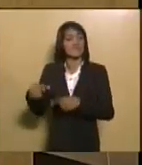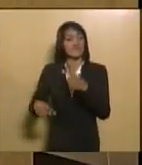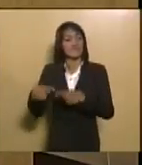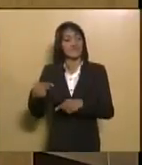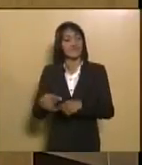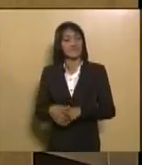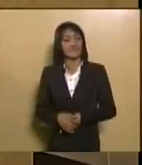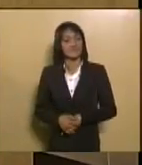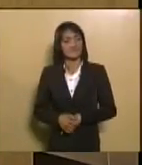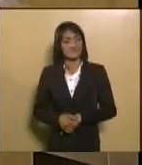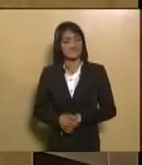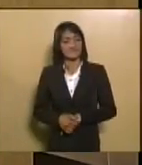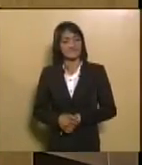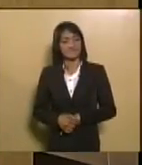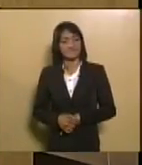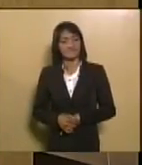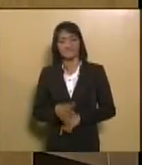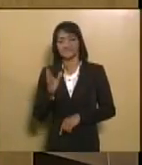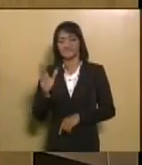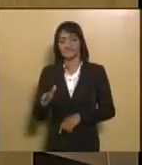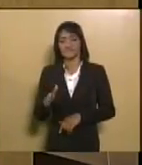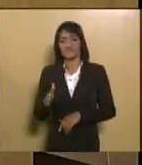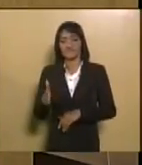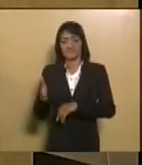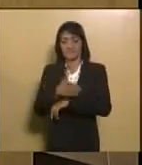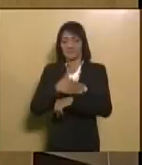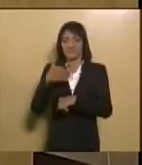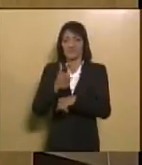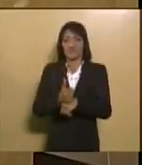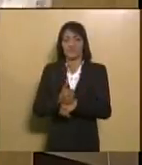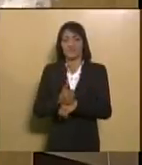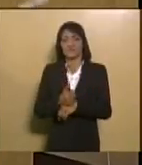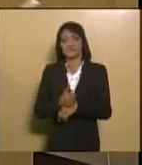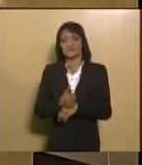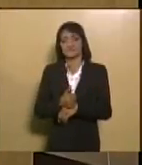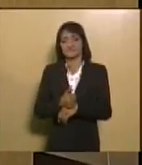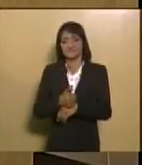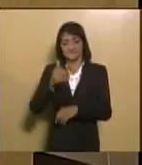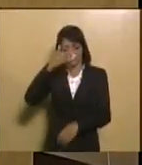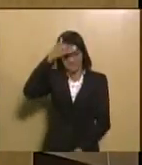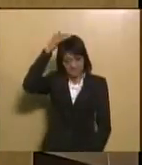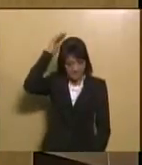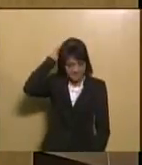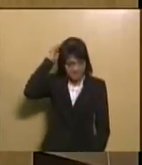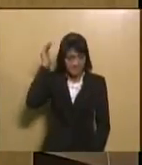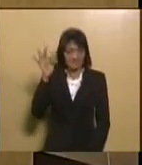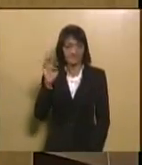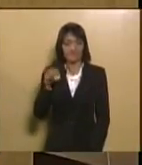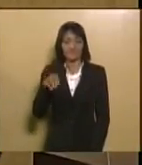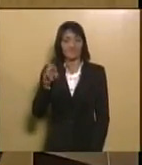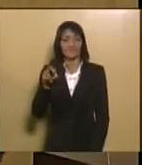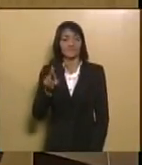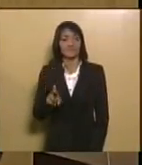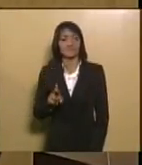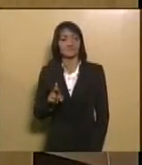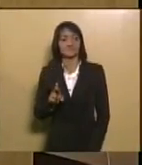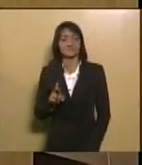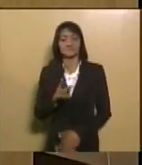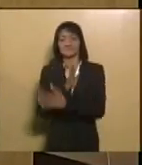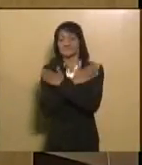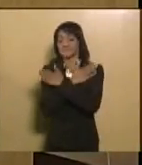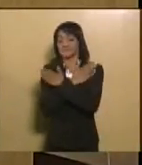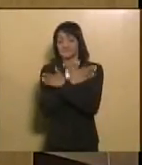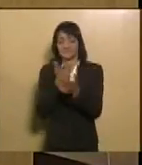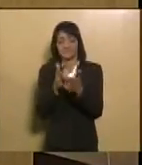conduzida pelo golpista Temer e suas figurinhas, que está levando o país ao aumento do desemprego,